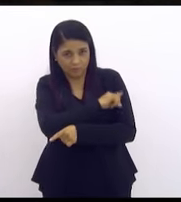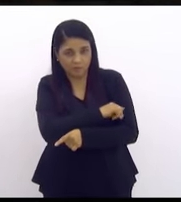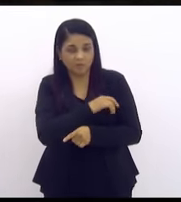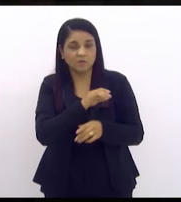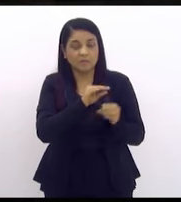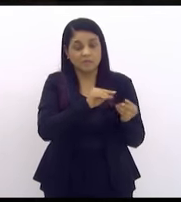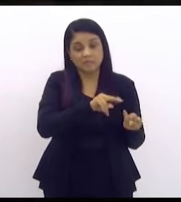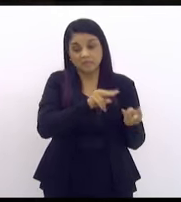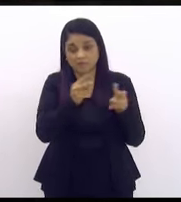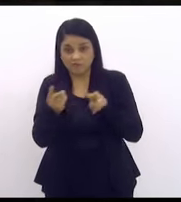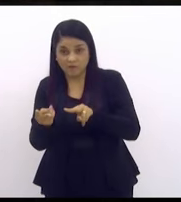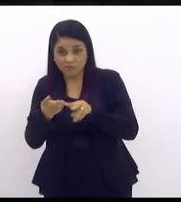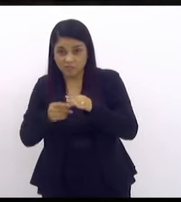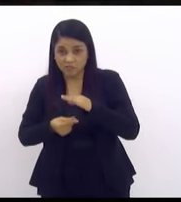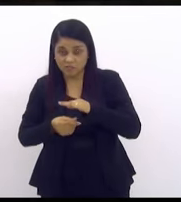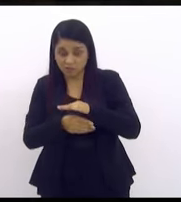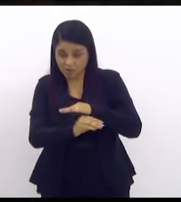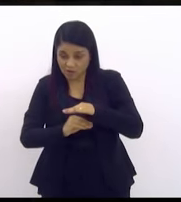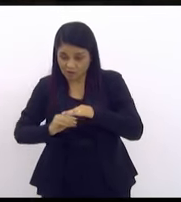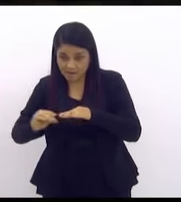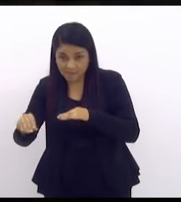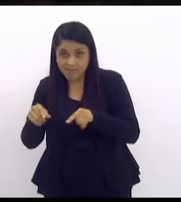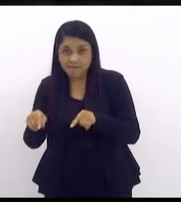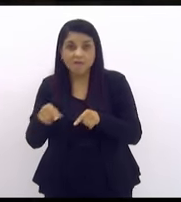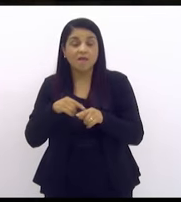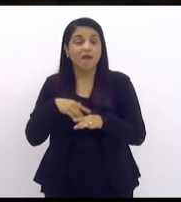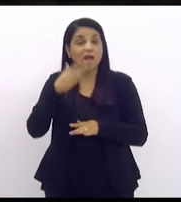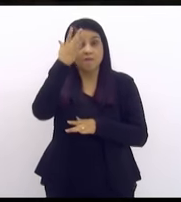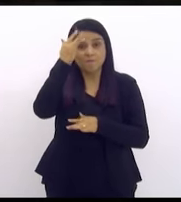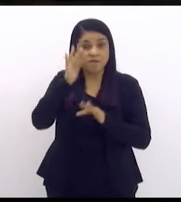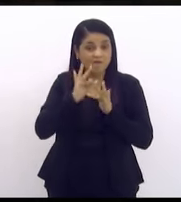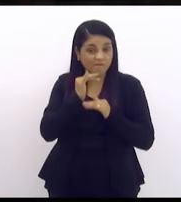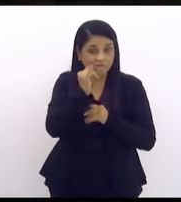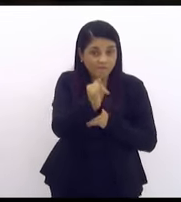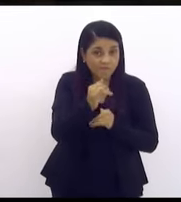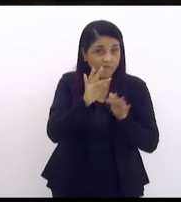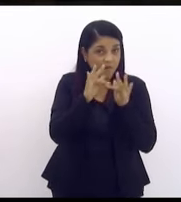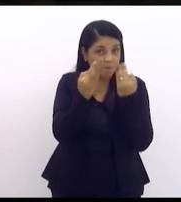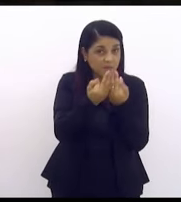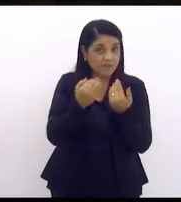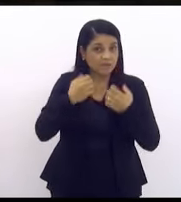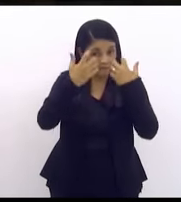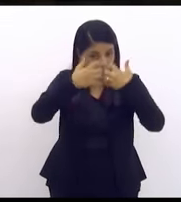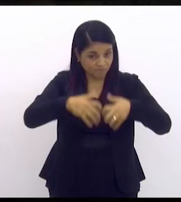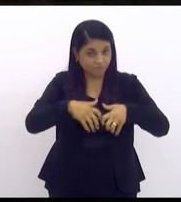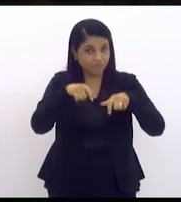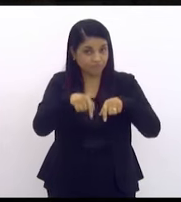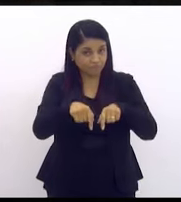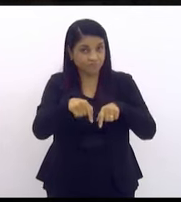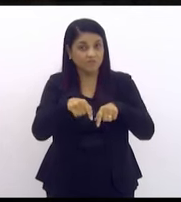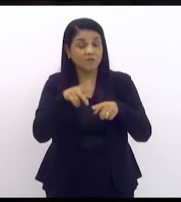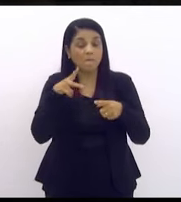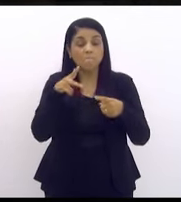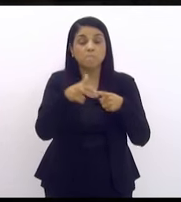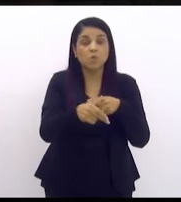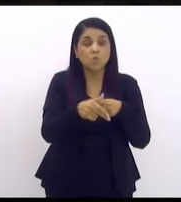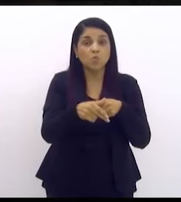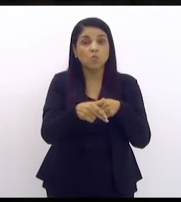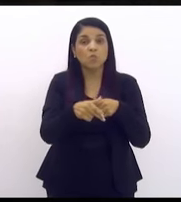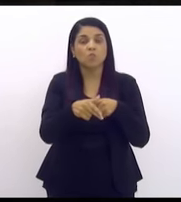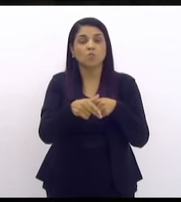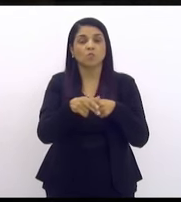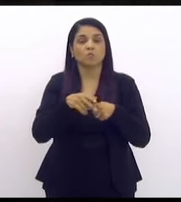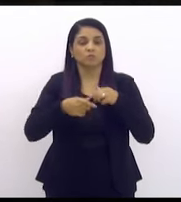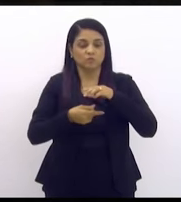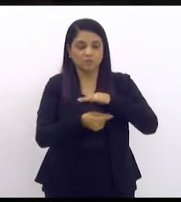de transferência de renda, se ele amanhã vai falar para as famílias da minha cidade, que foram as mais cortadas do SuperRJ, o que ele vai fazer com